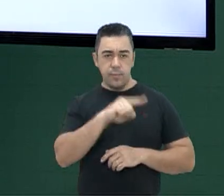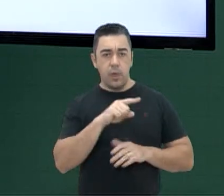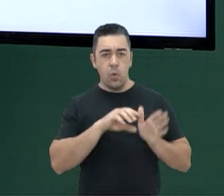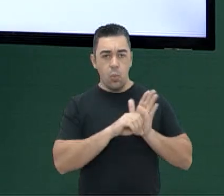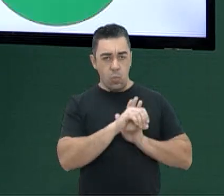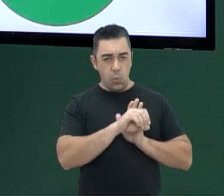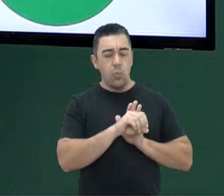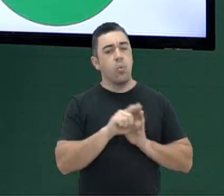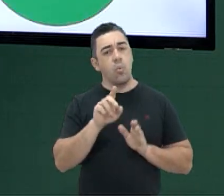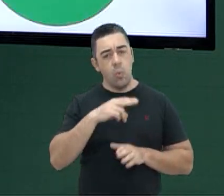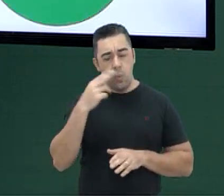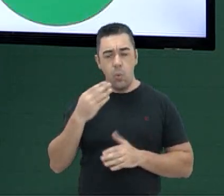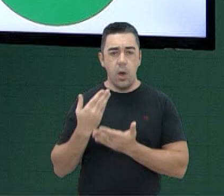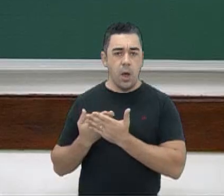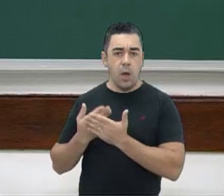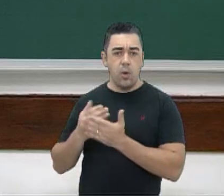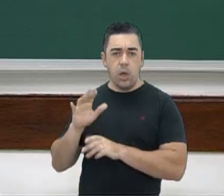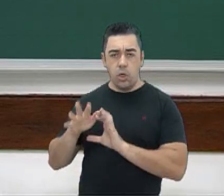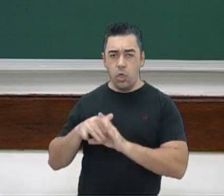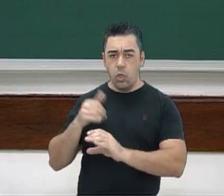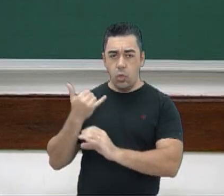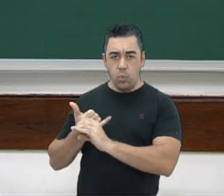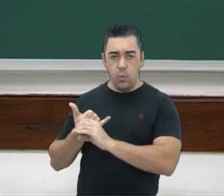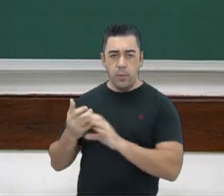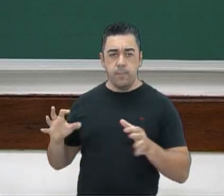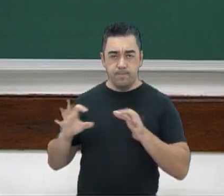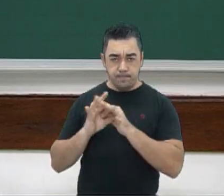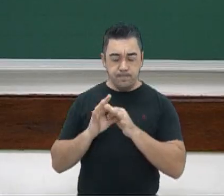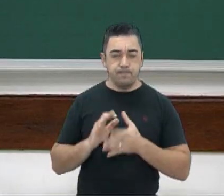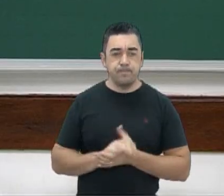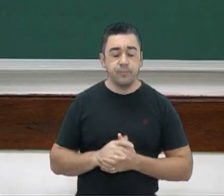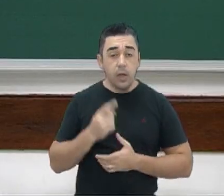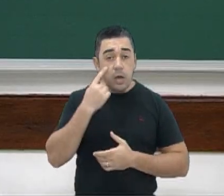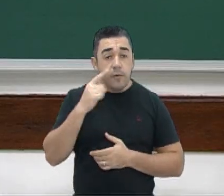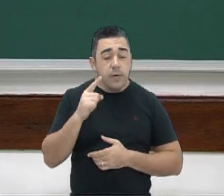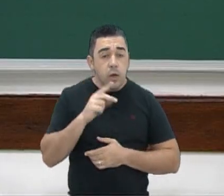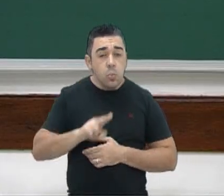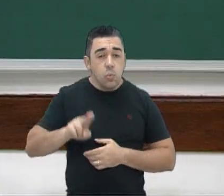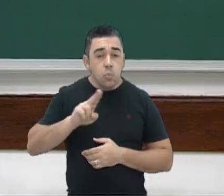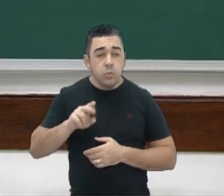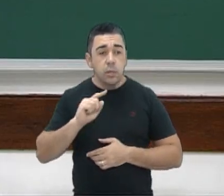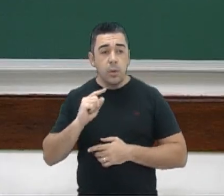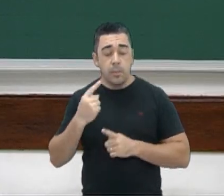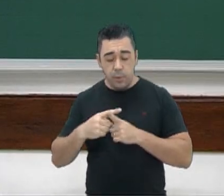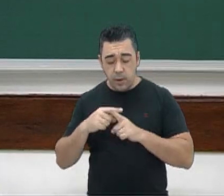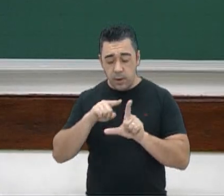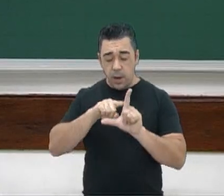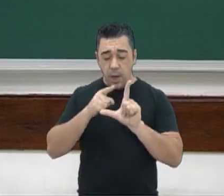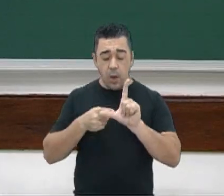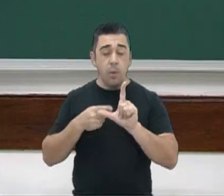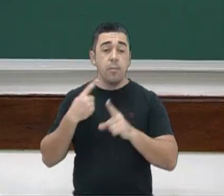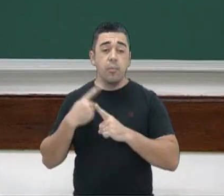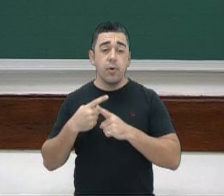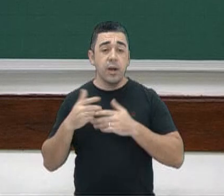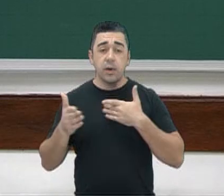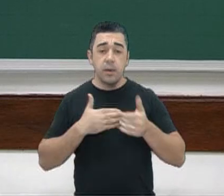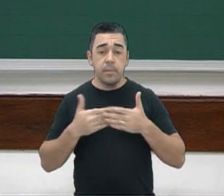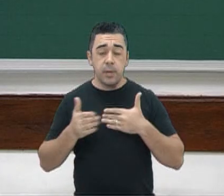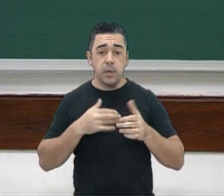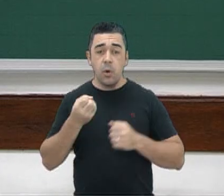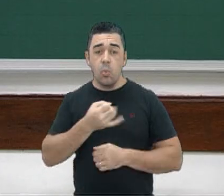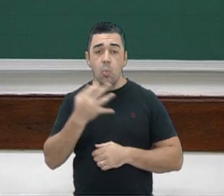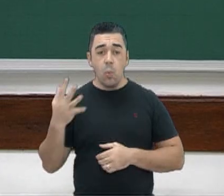no YouTube. Observe que nós utilizamos a medida em graus, por quê? Porque independente do tamanho